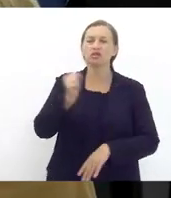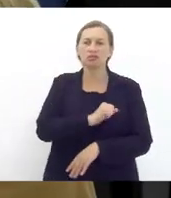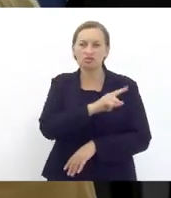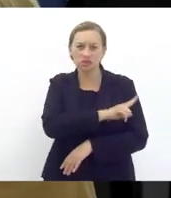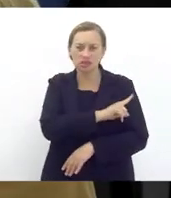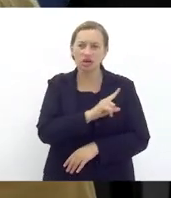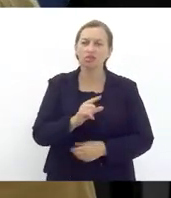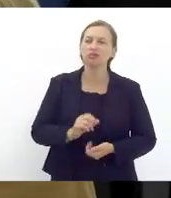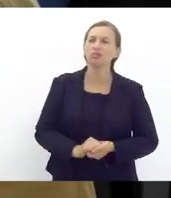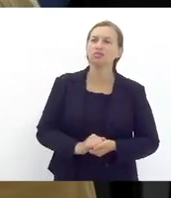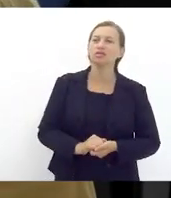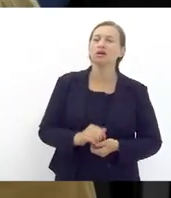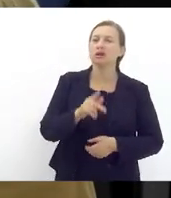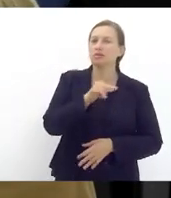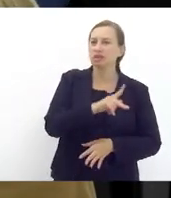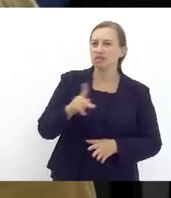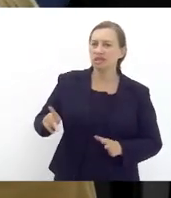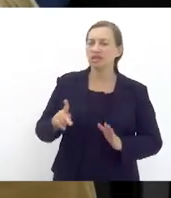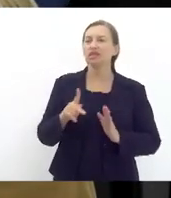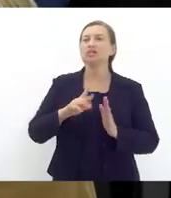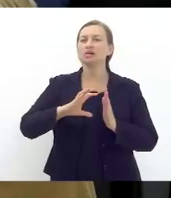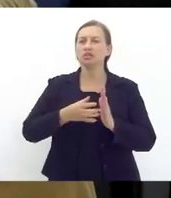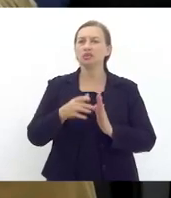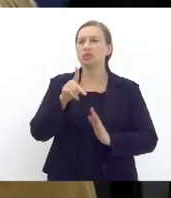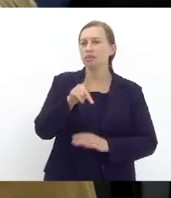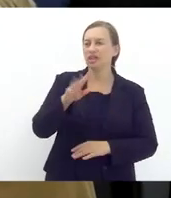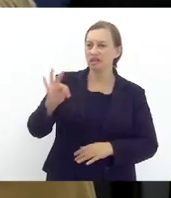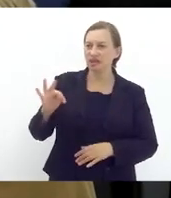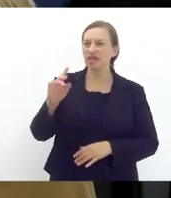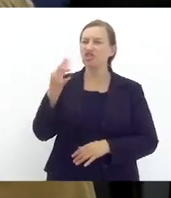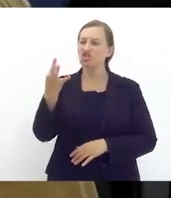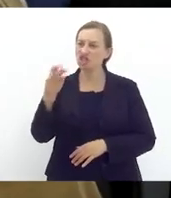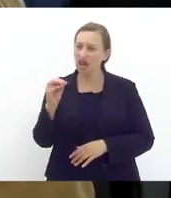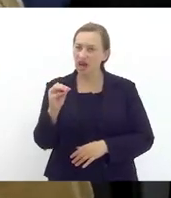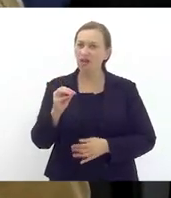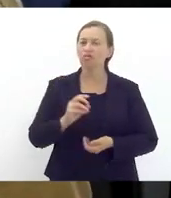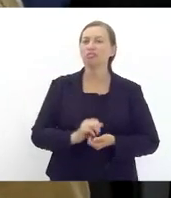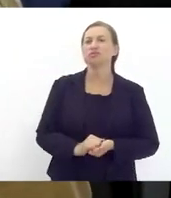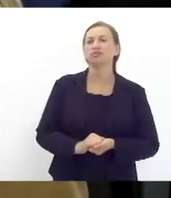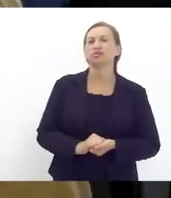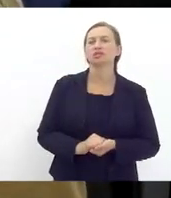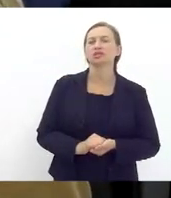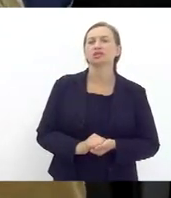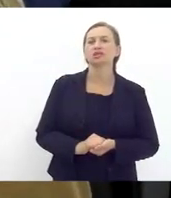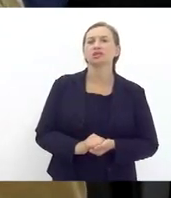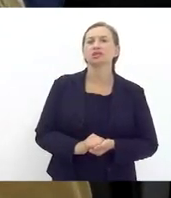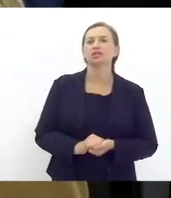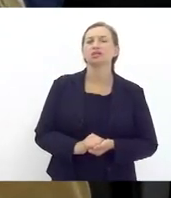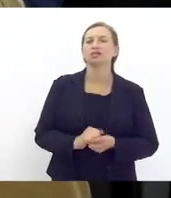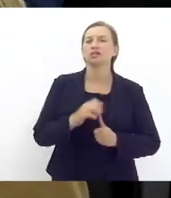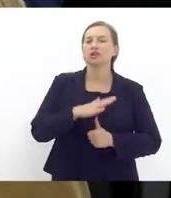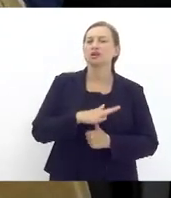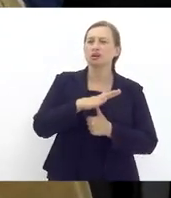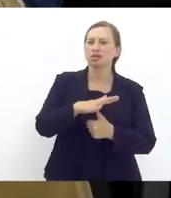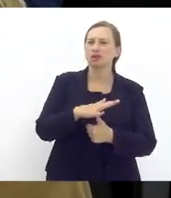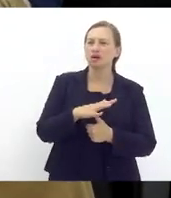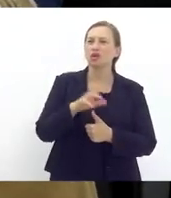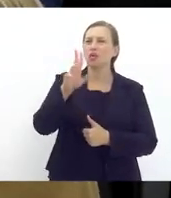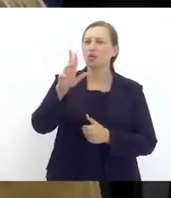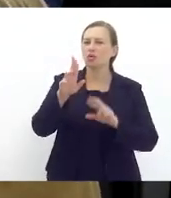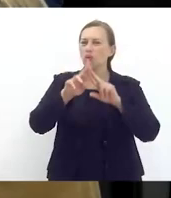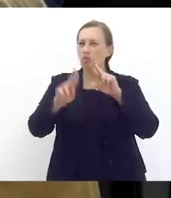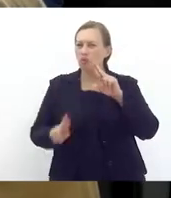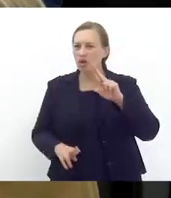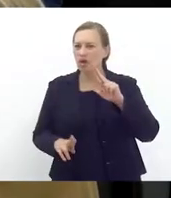presidente do PT da cidade do Rio de Janeiro Tiago Santana do PT carioca a pró-reitora UERJ